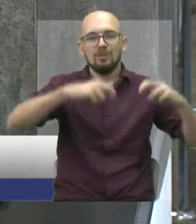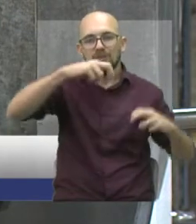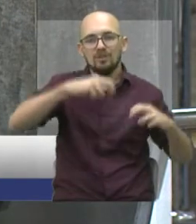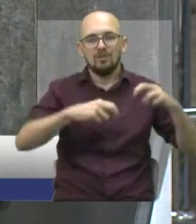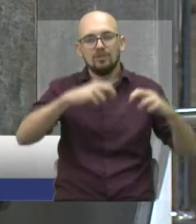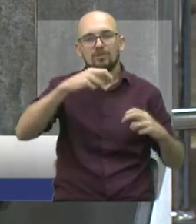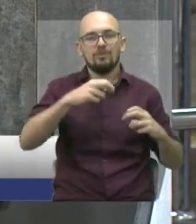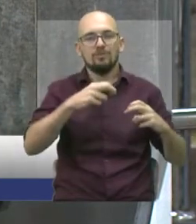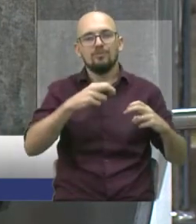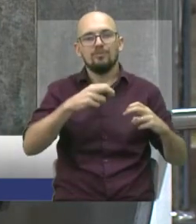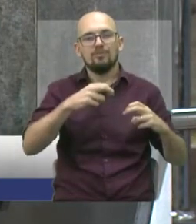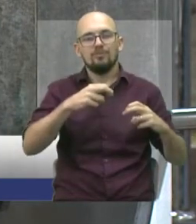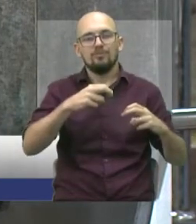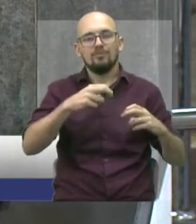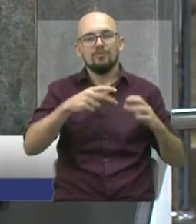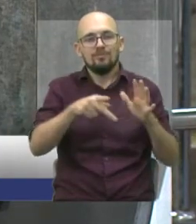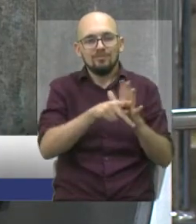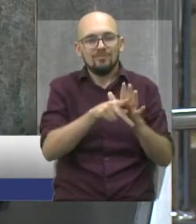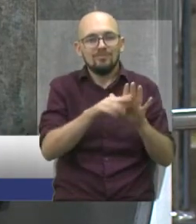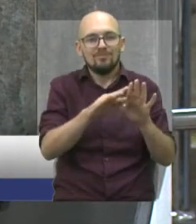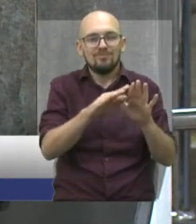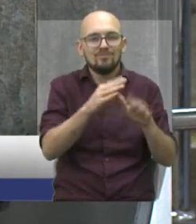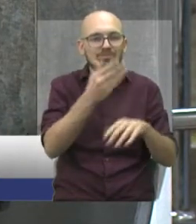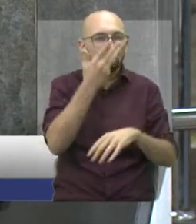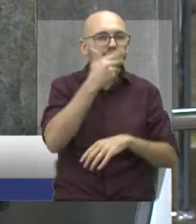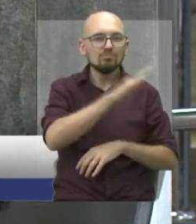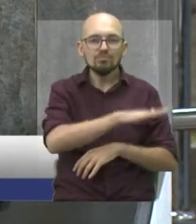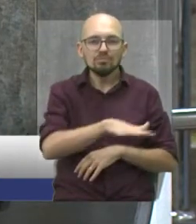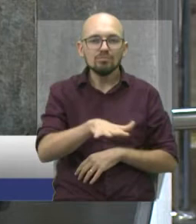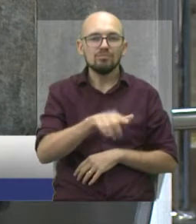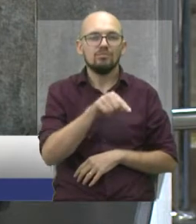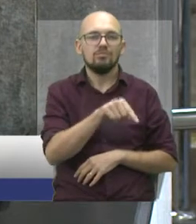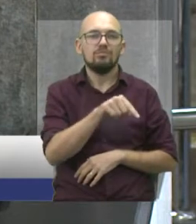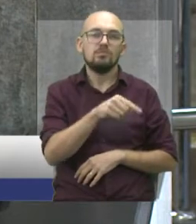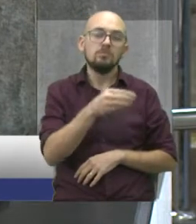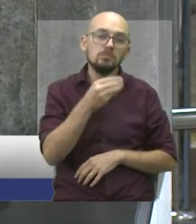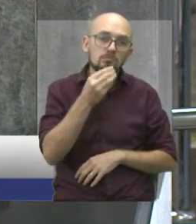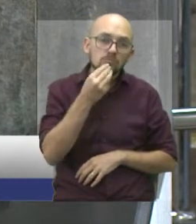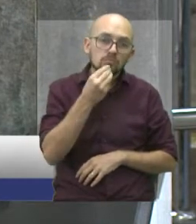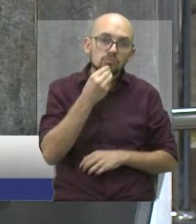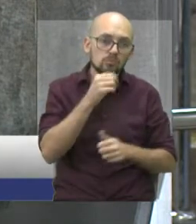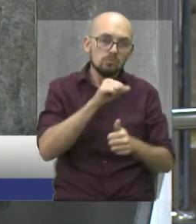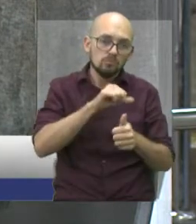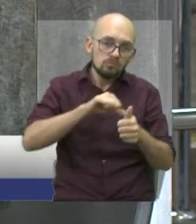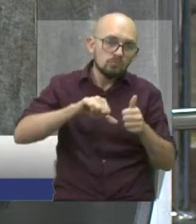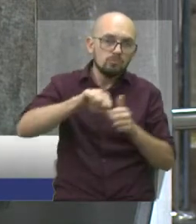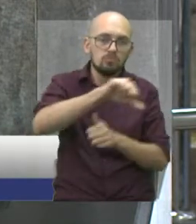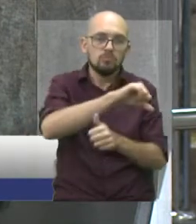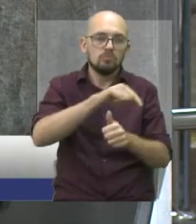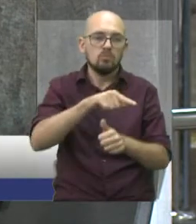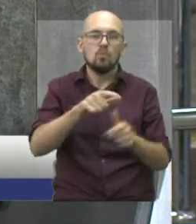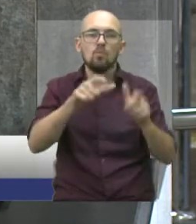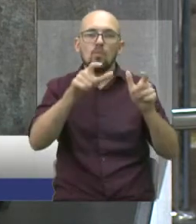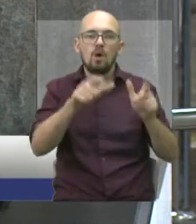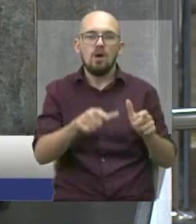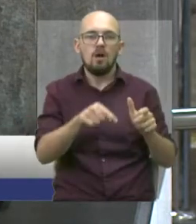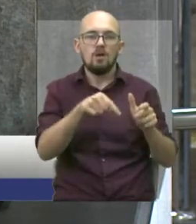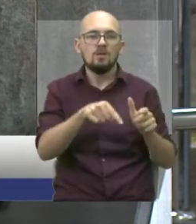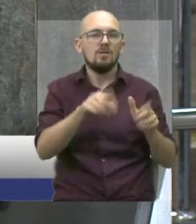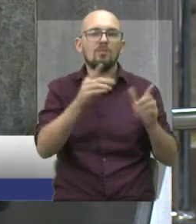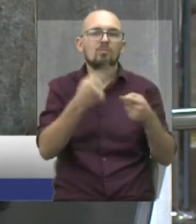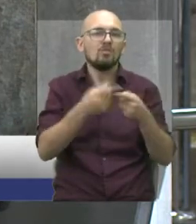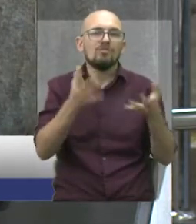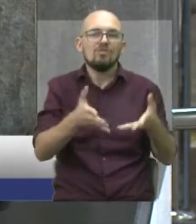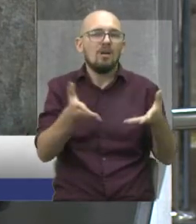para o pré, que pudesse ser transformado esse local, que já não precisou mais do